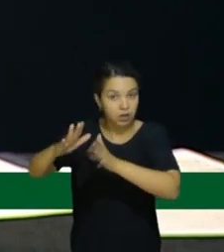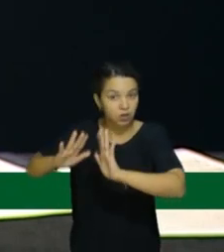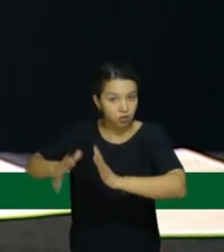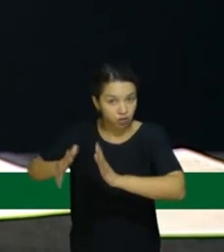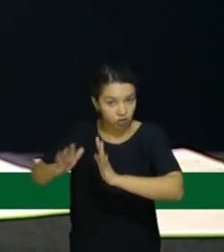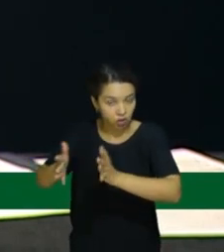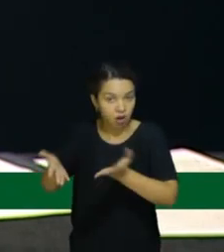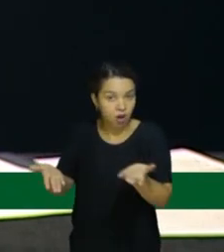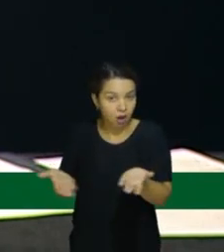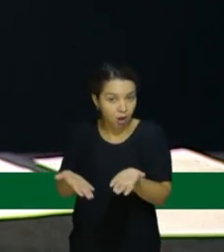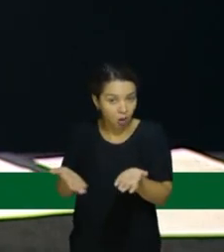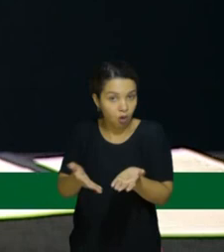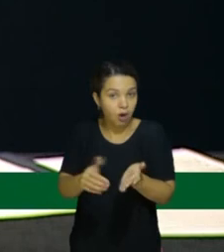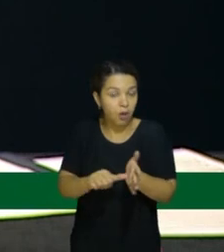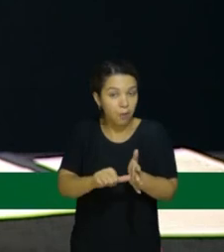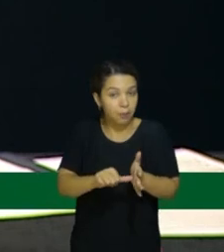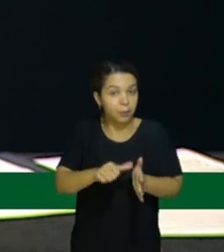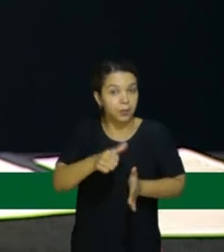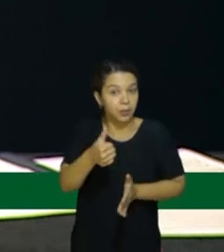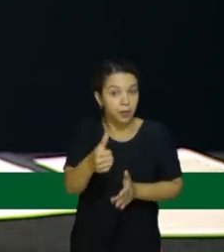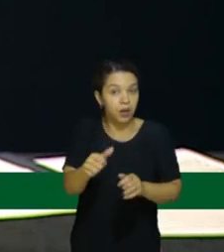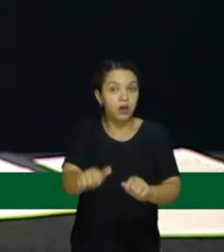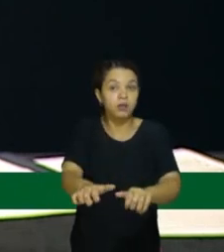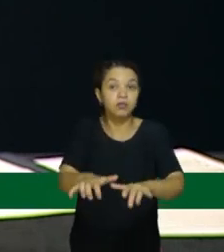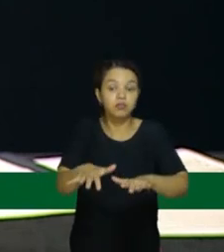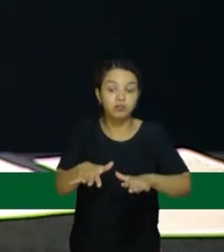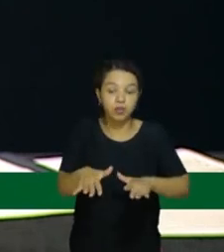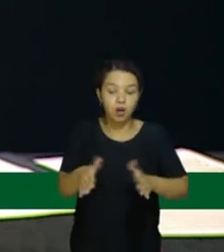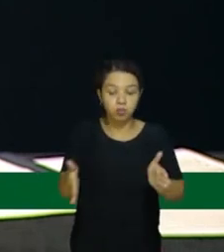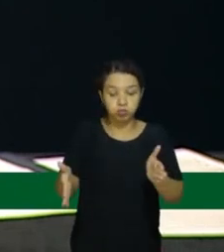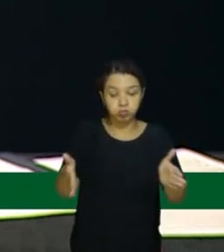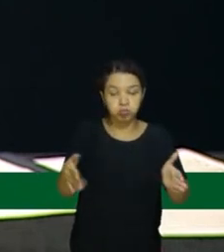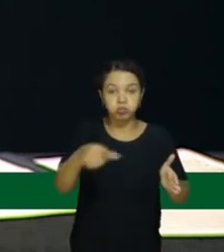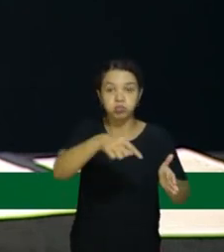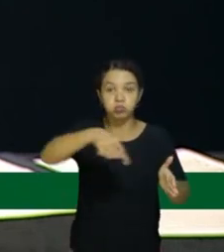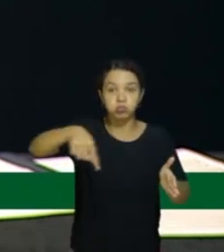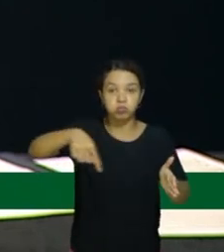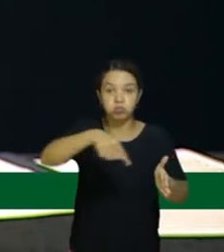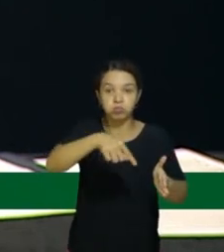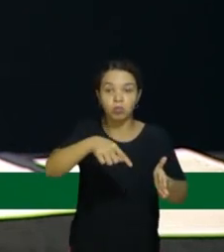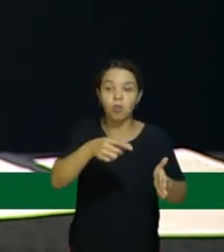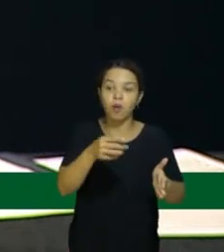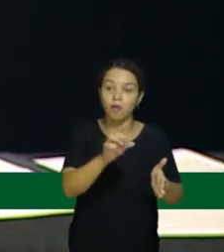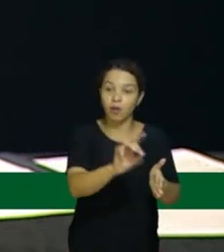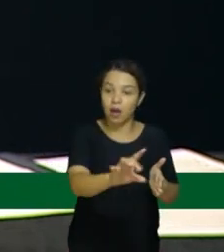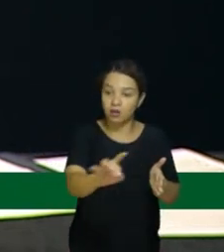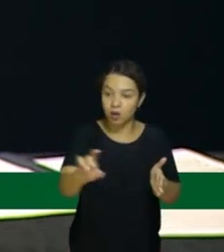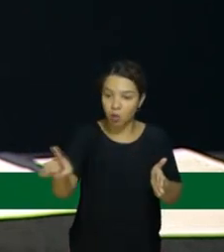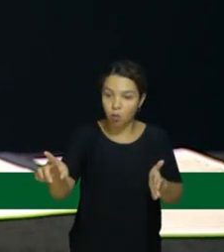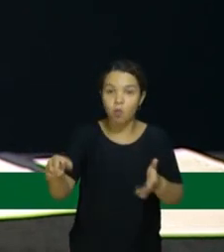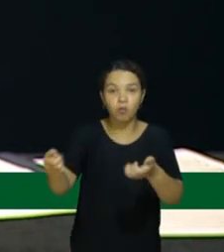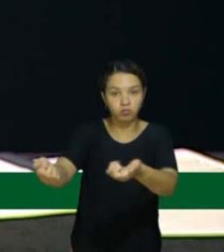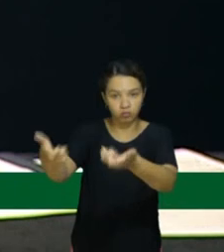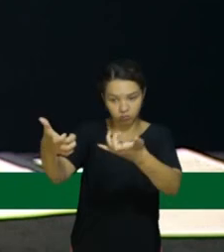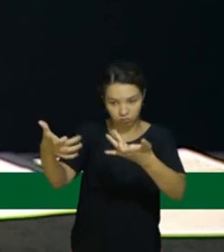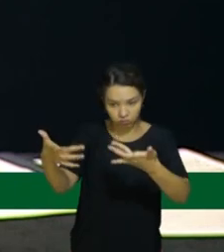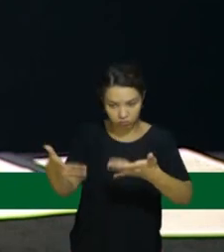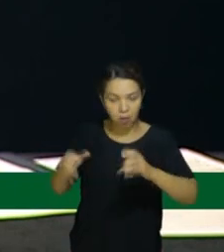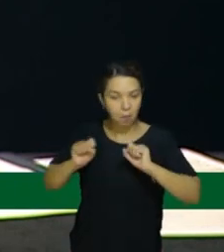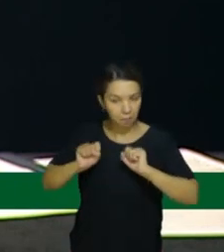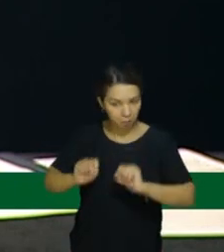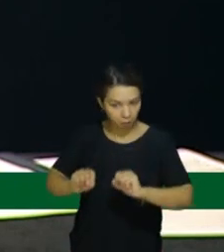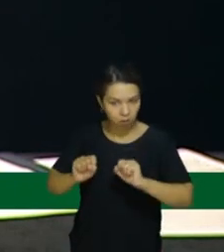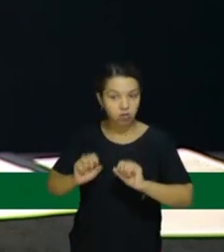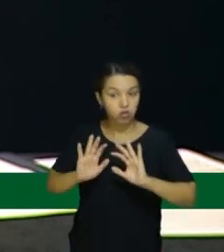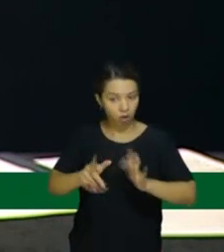fixamos o Primeiro Momento da sessão para que a gente possa ouvir as entidades dentro daquilo que foi o programado Pelas nossas